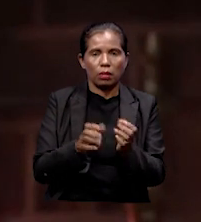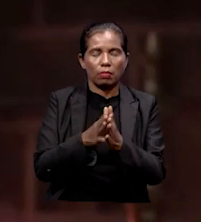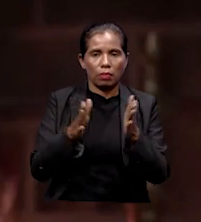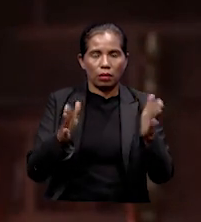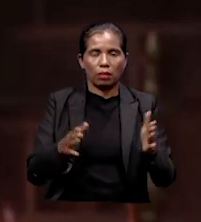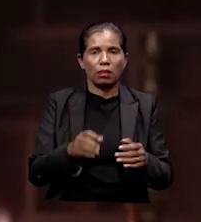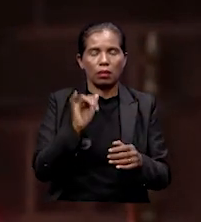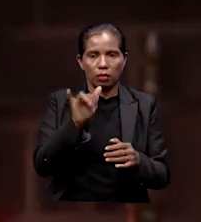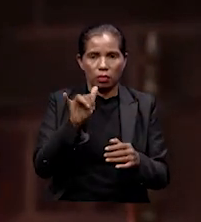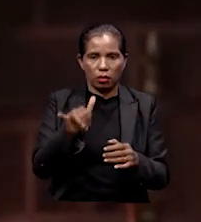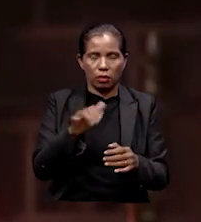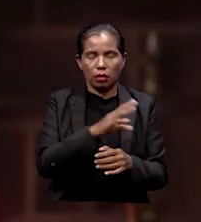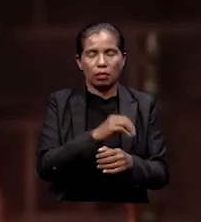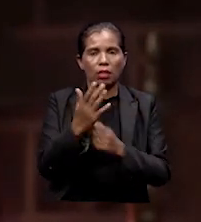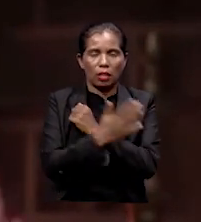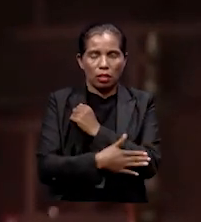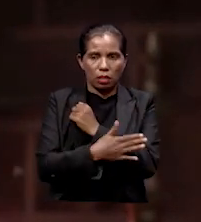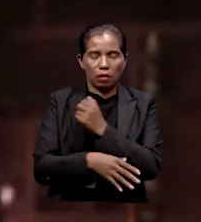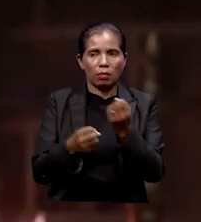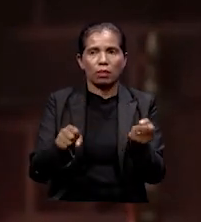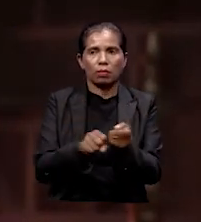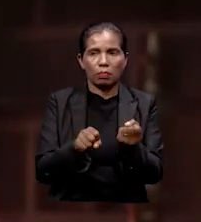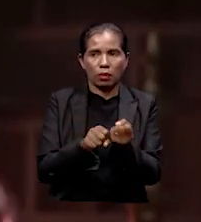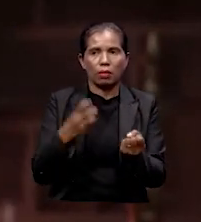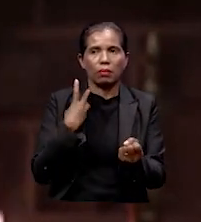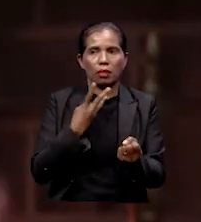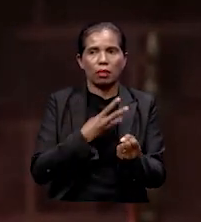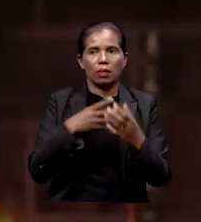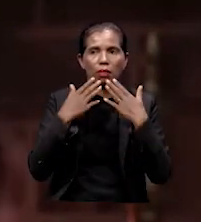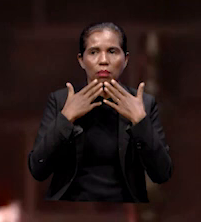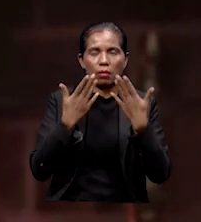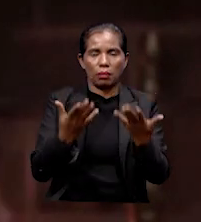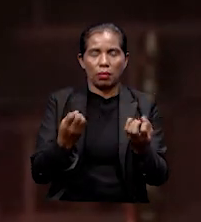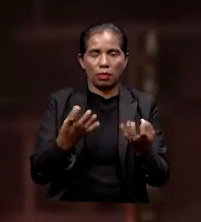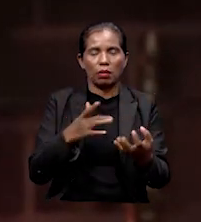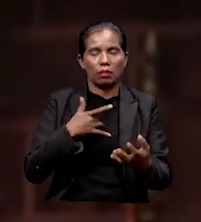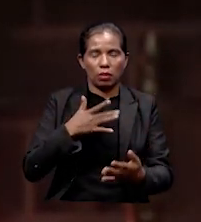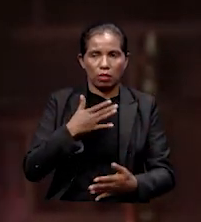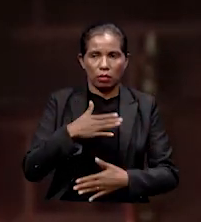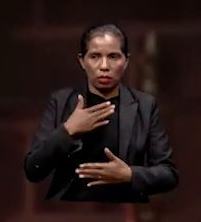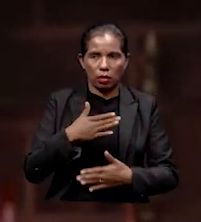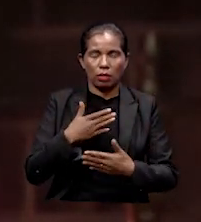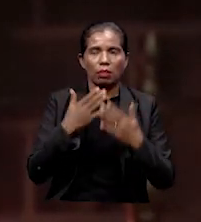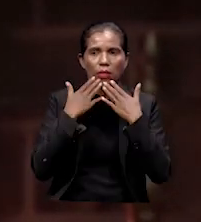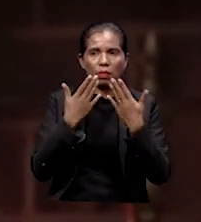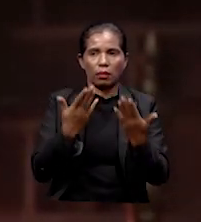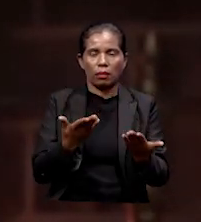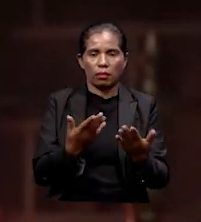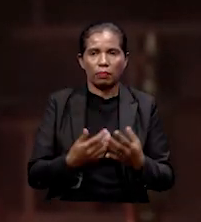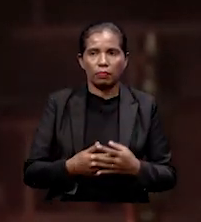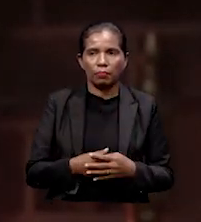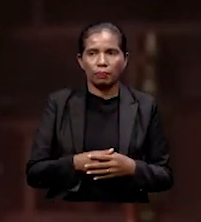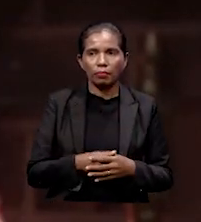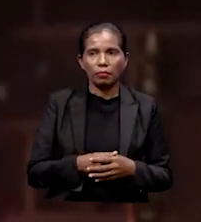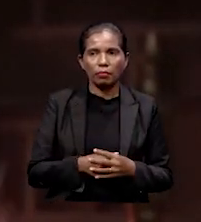Claro, Europeia no nação Barak ni apoia Miami. Obrigado, Barak, no hau apreciateves. Thank you so much, Mr. President.